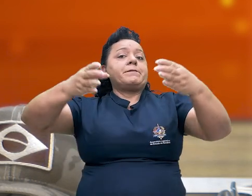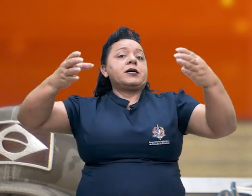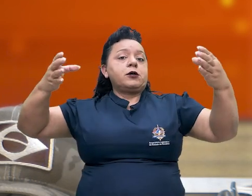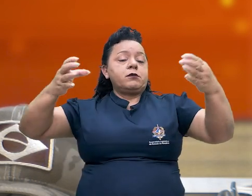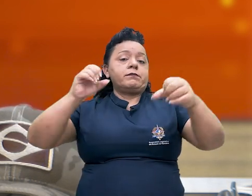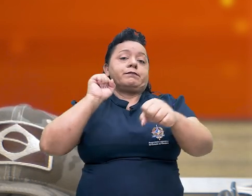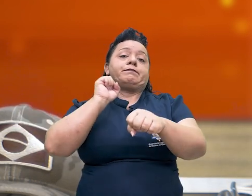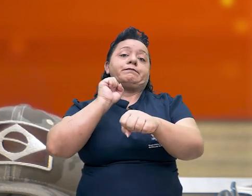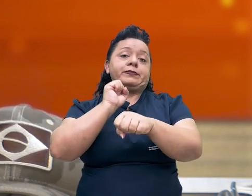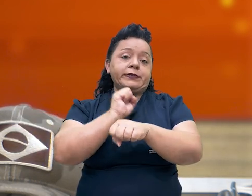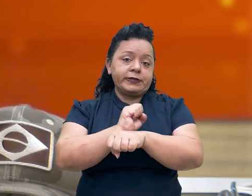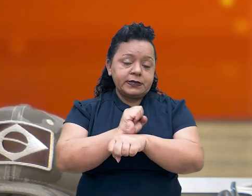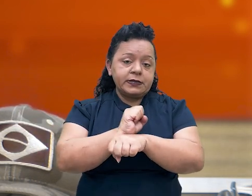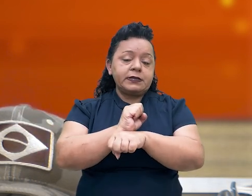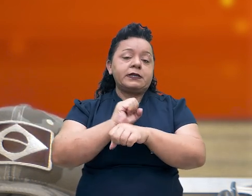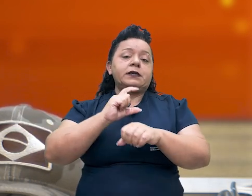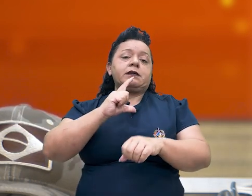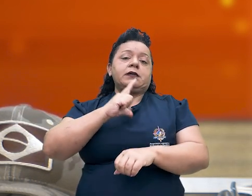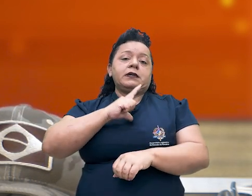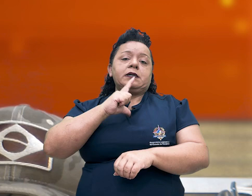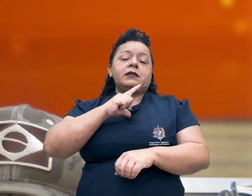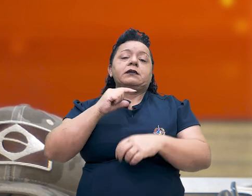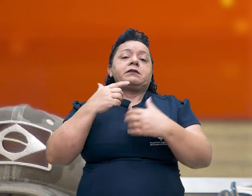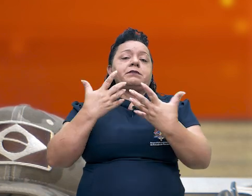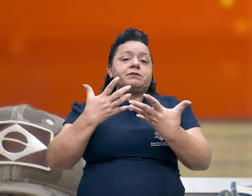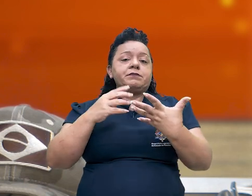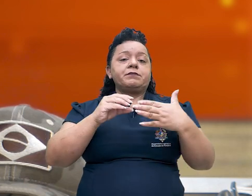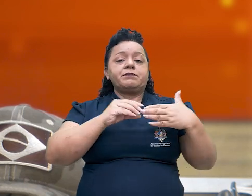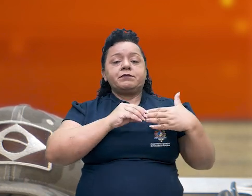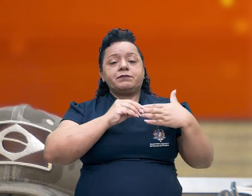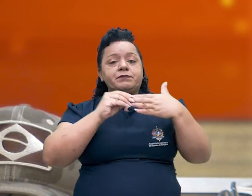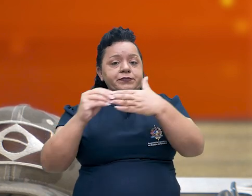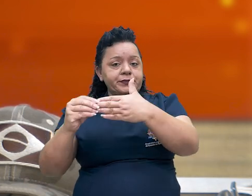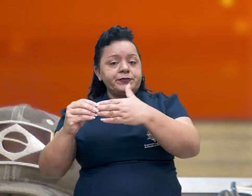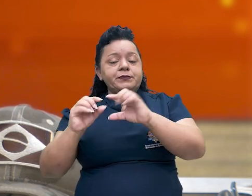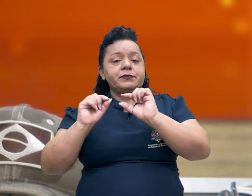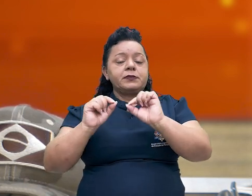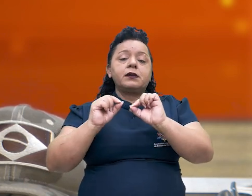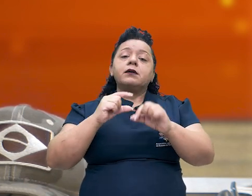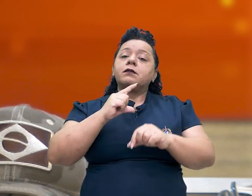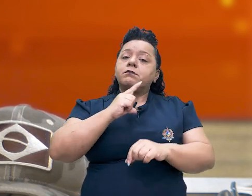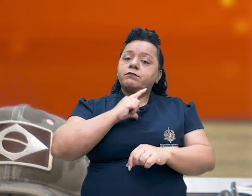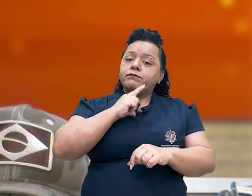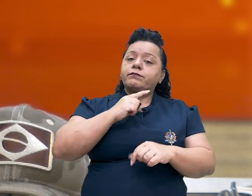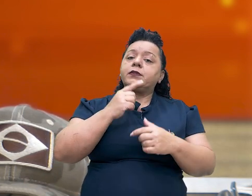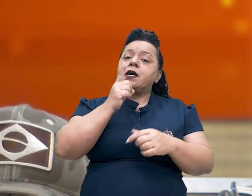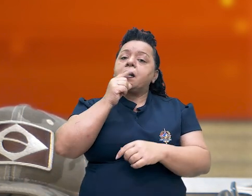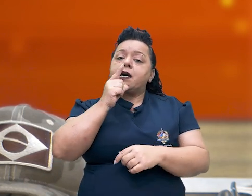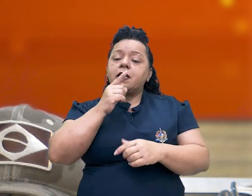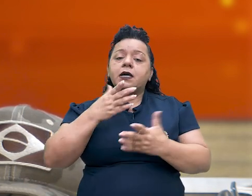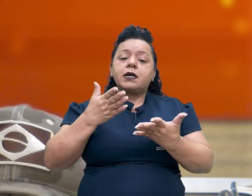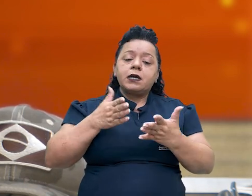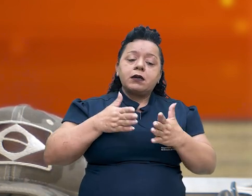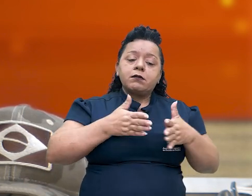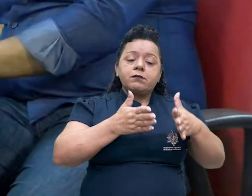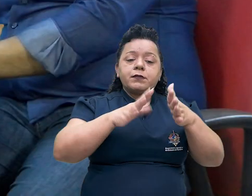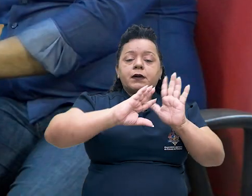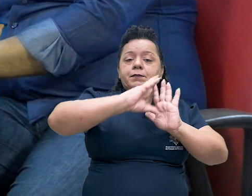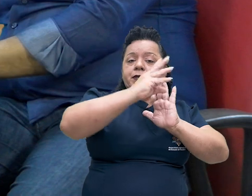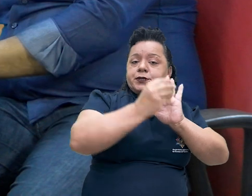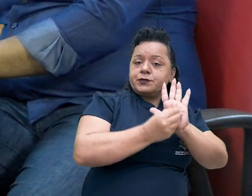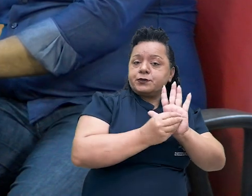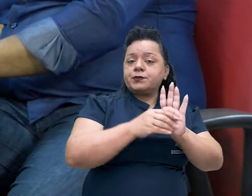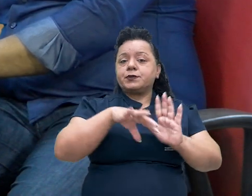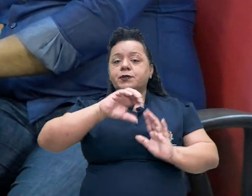parada né Eh vai vir dragagem né Vamos fazer o rio Amazona Rio Solimões e o e o Rio Madeira